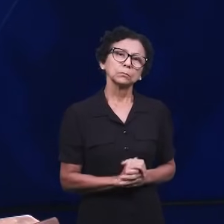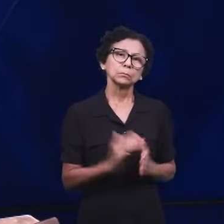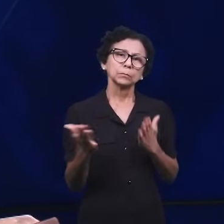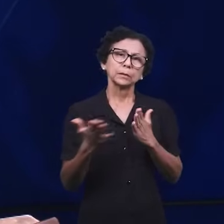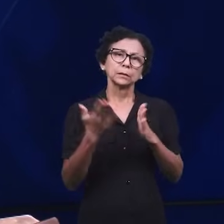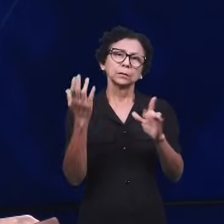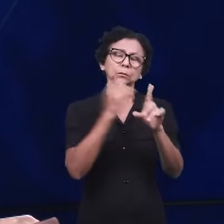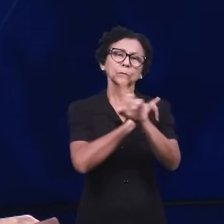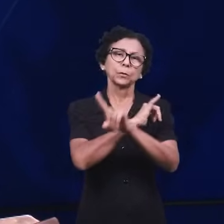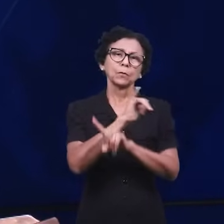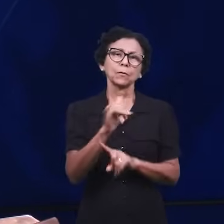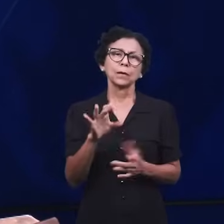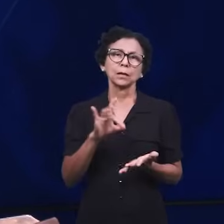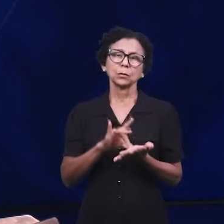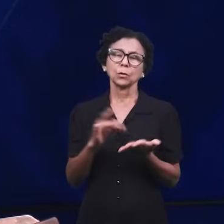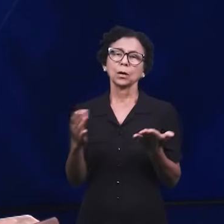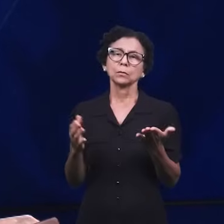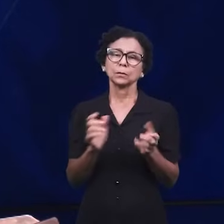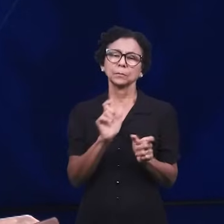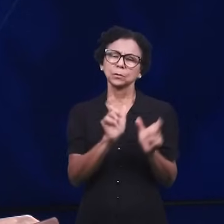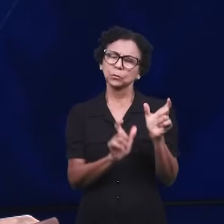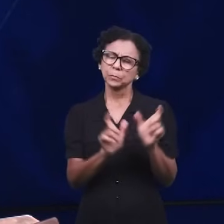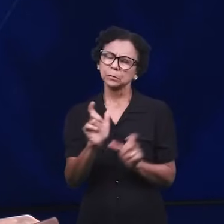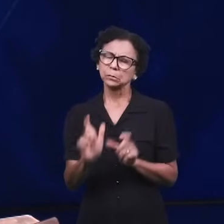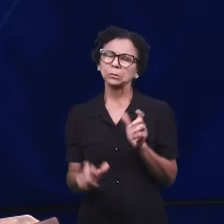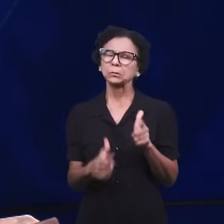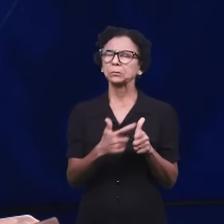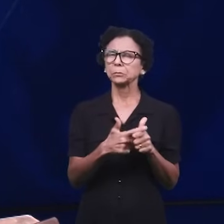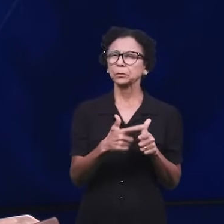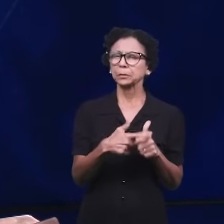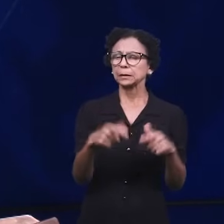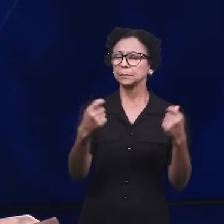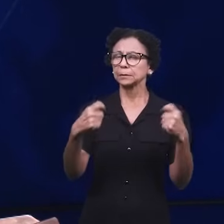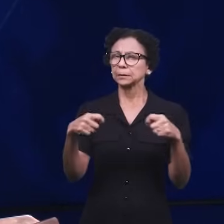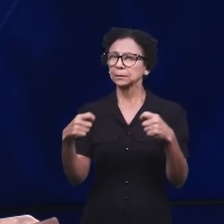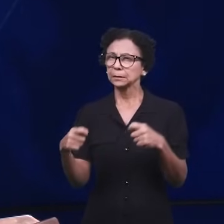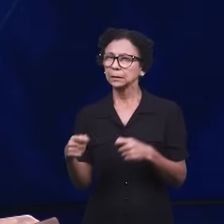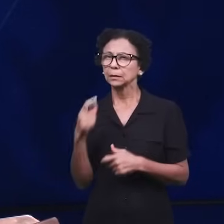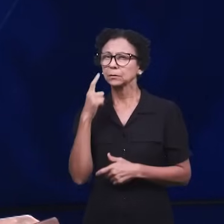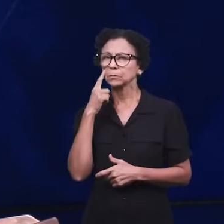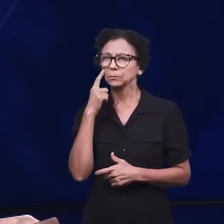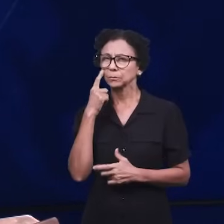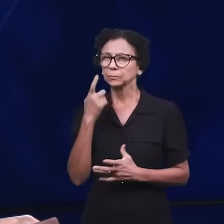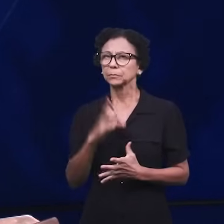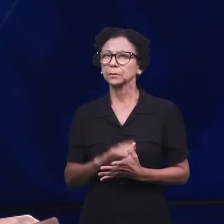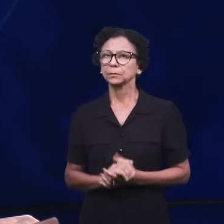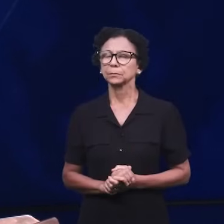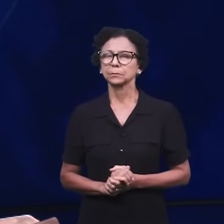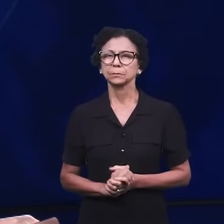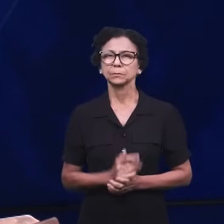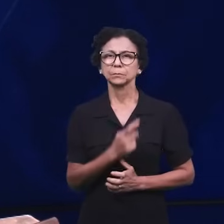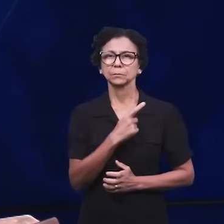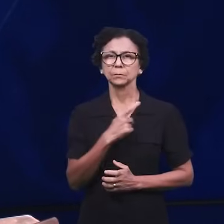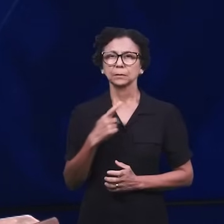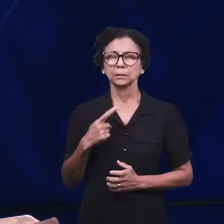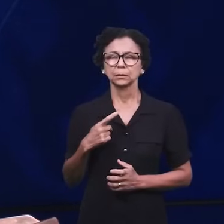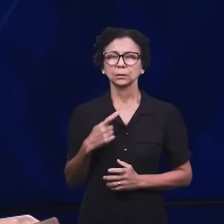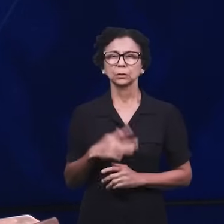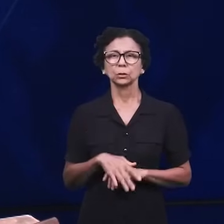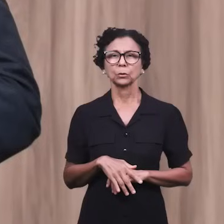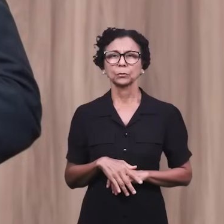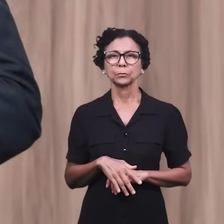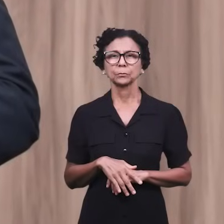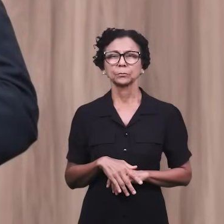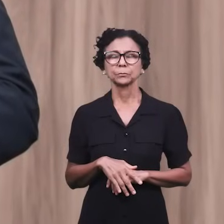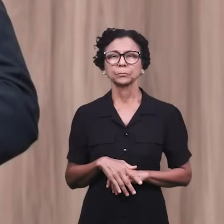acerca de diversas pessoas, seus problemas e necessidades. Vamos ouvir pela parte do pastor a transmissão de dons